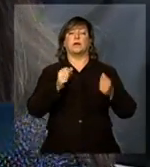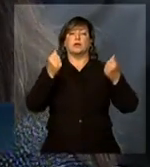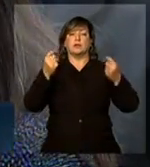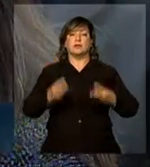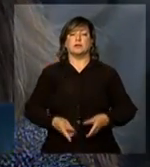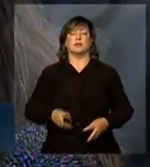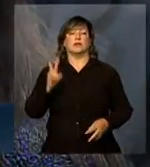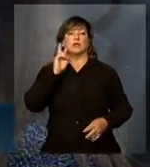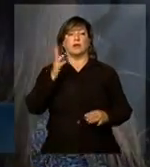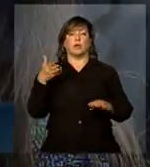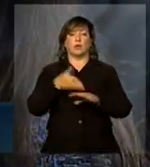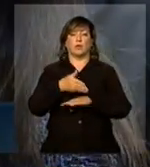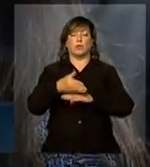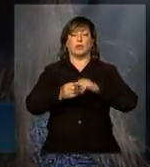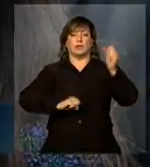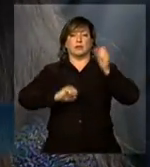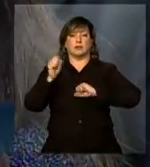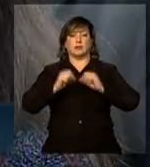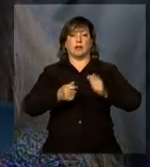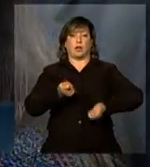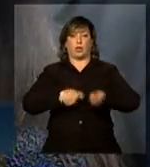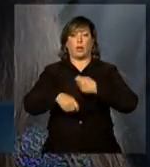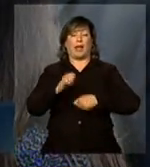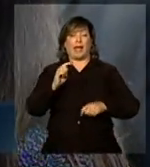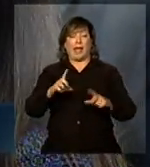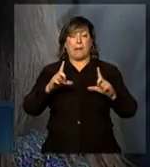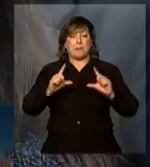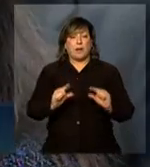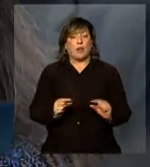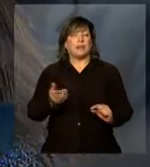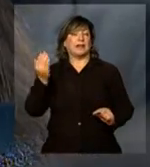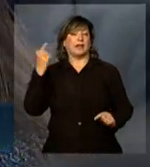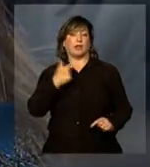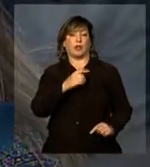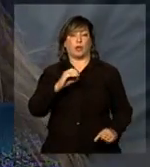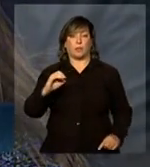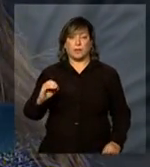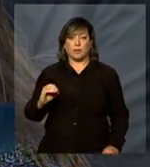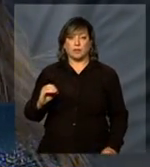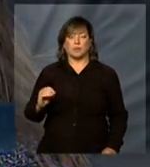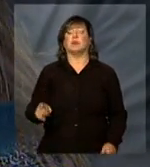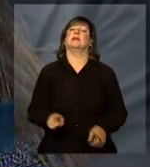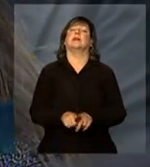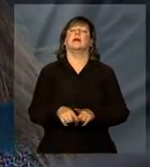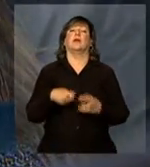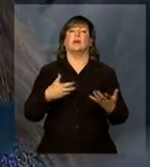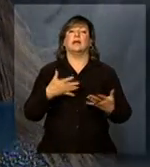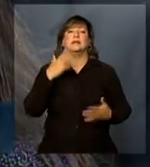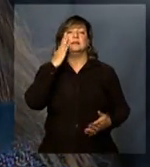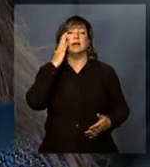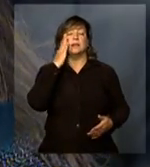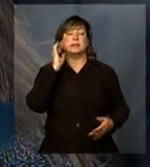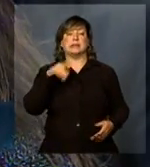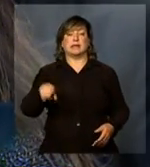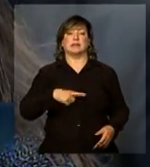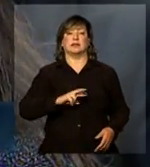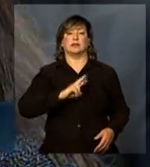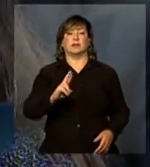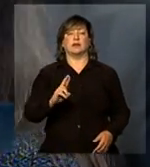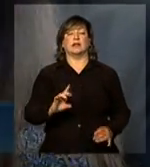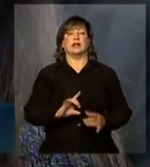fato de que a participação da indústria na economia é a menor desde 2000. E também queria saber se esse resultado deixa o governo